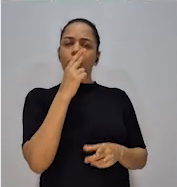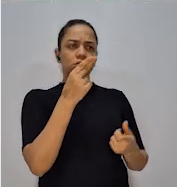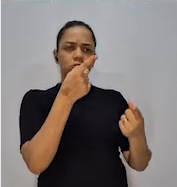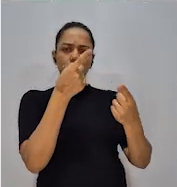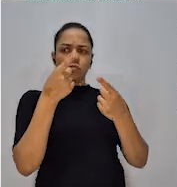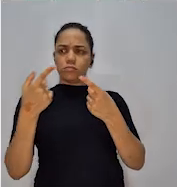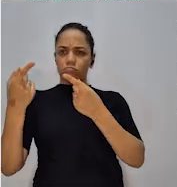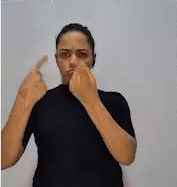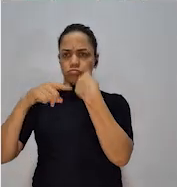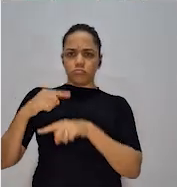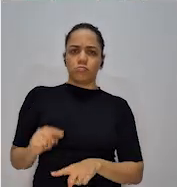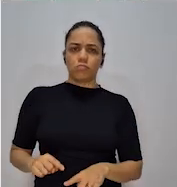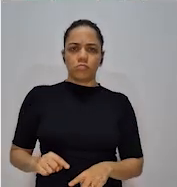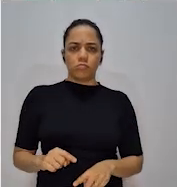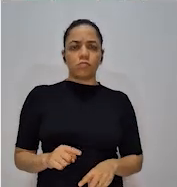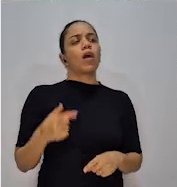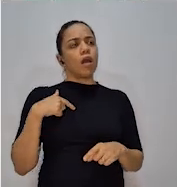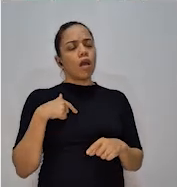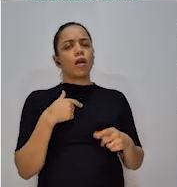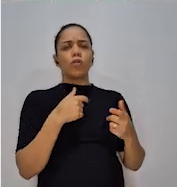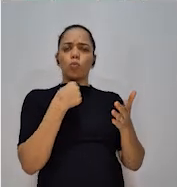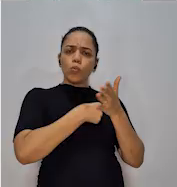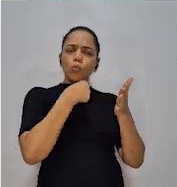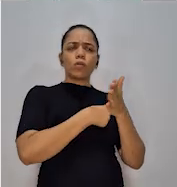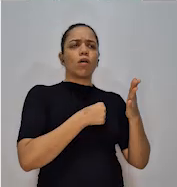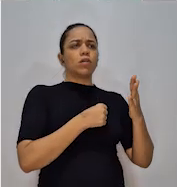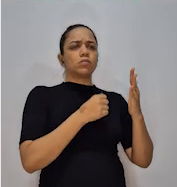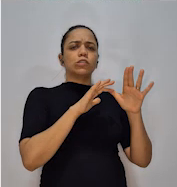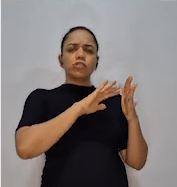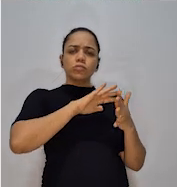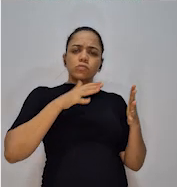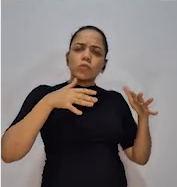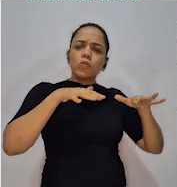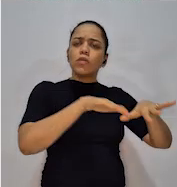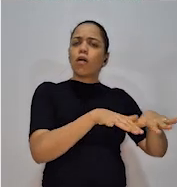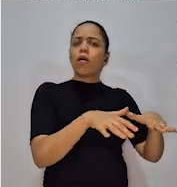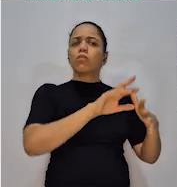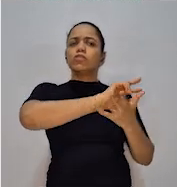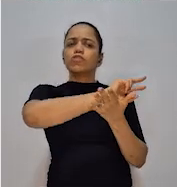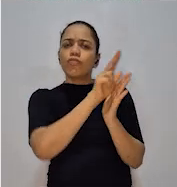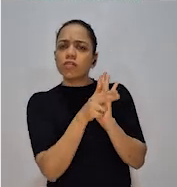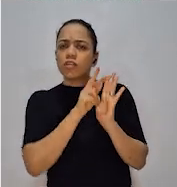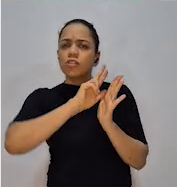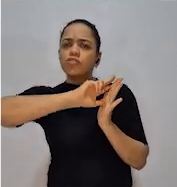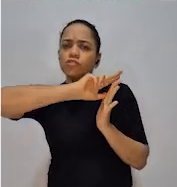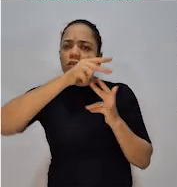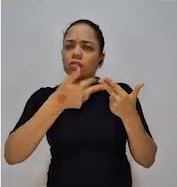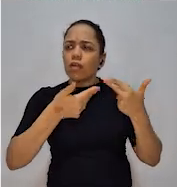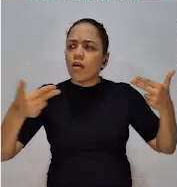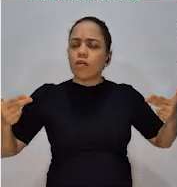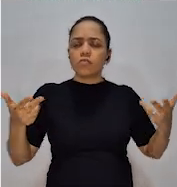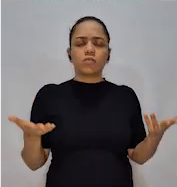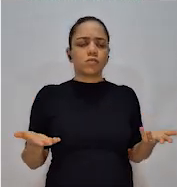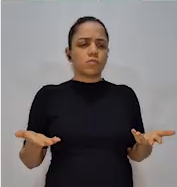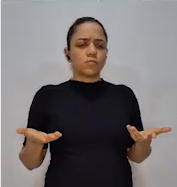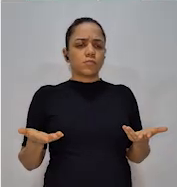estão relacionadas às questões de igualdade, de diversidade, de inclusão nas organizações. E aí a gente vem vendo, né, esse